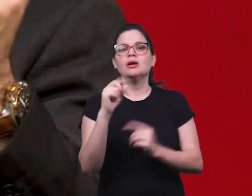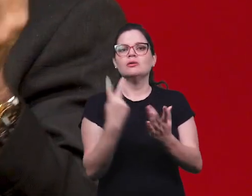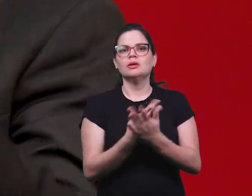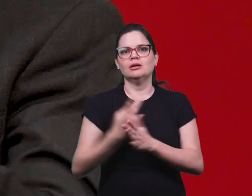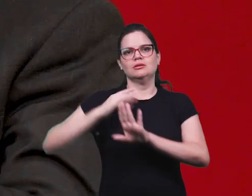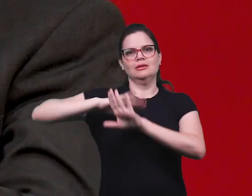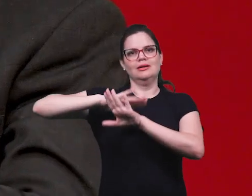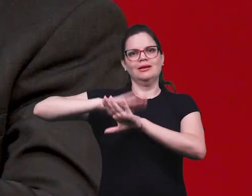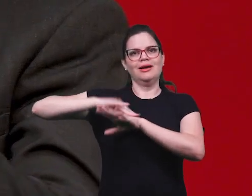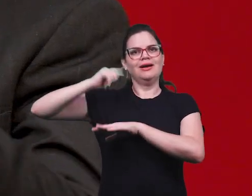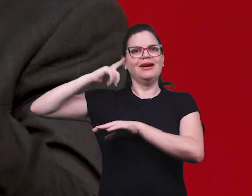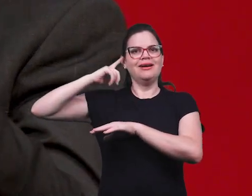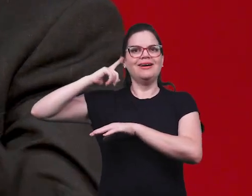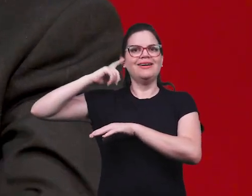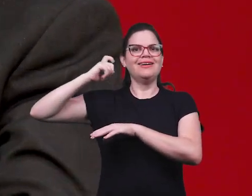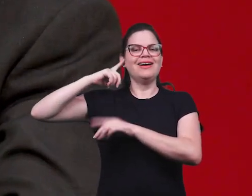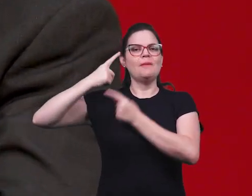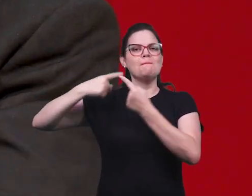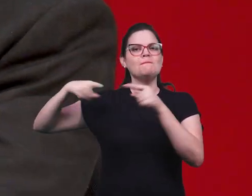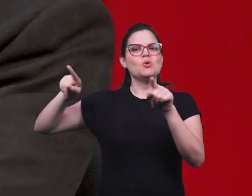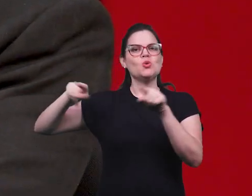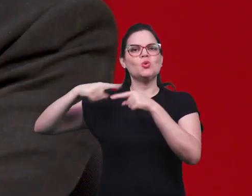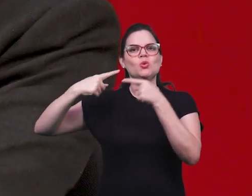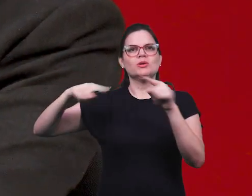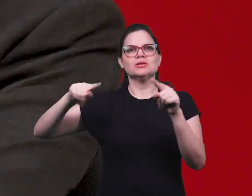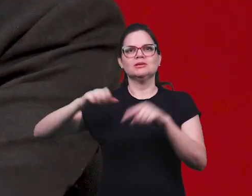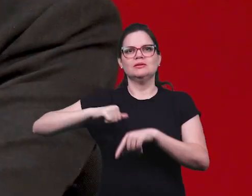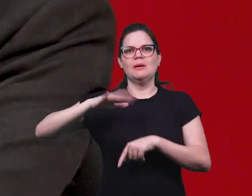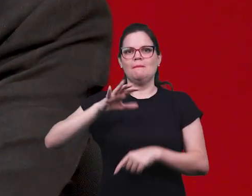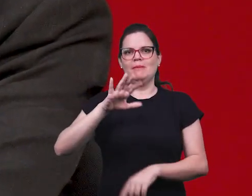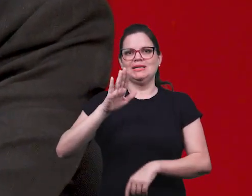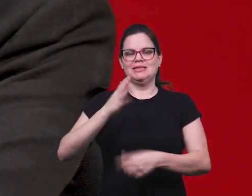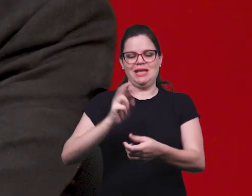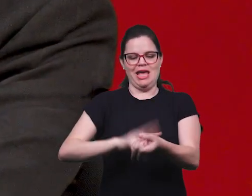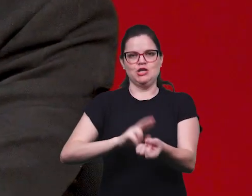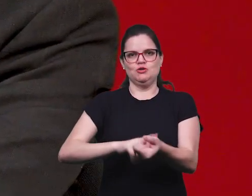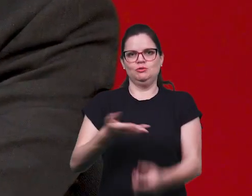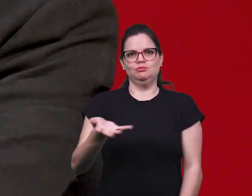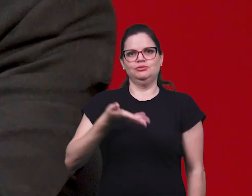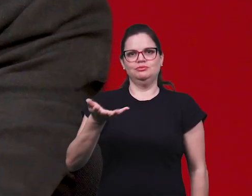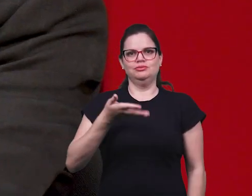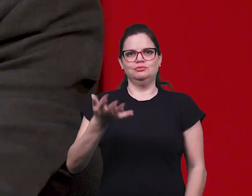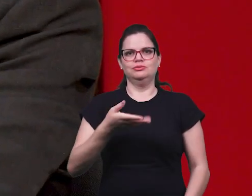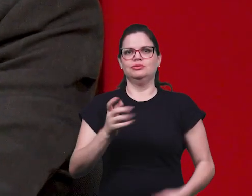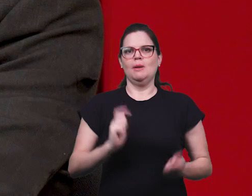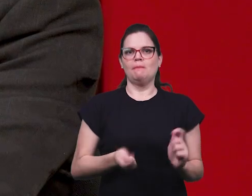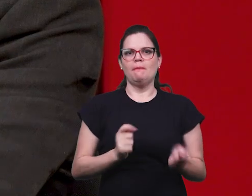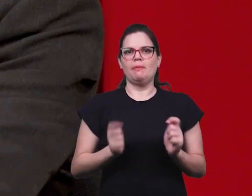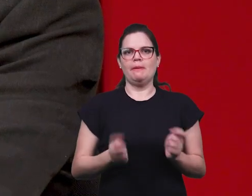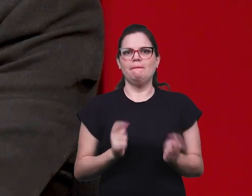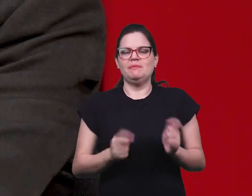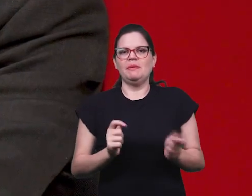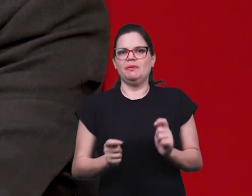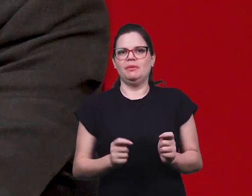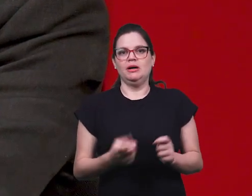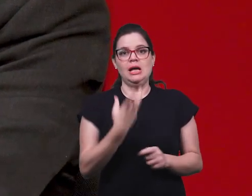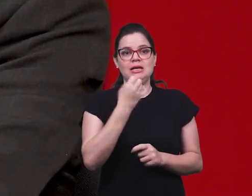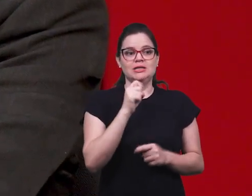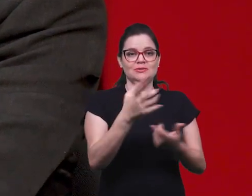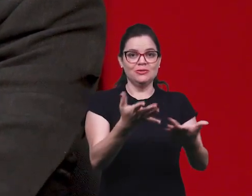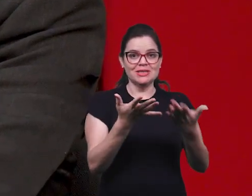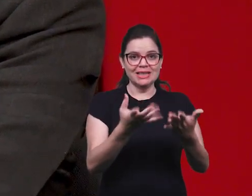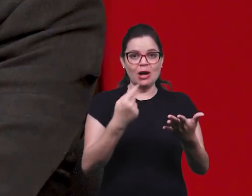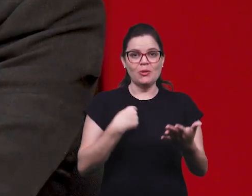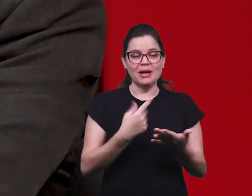o ambiente, a música que ele vai colocar ali é uma música mais rápida. Ou se você prefere que o seu cliente ele permaneça